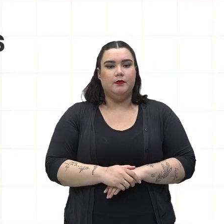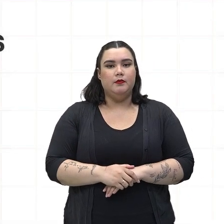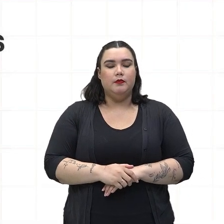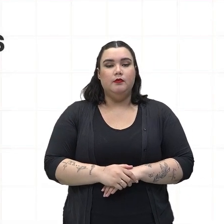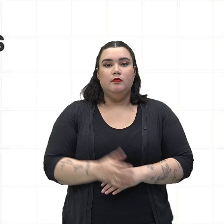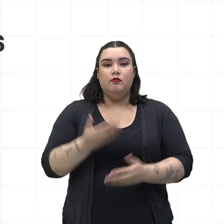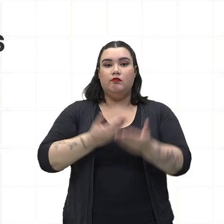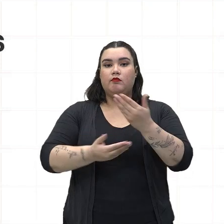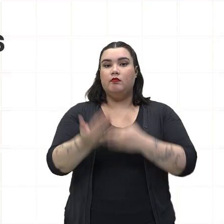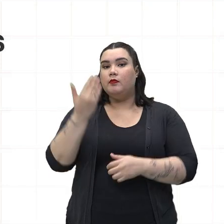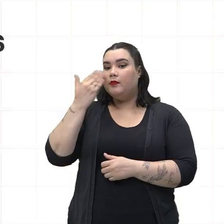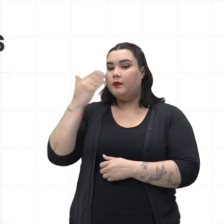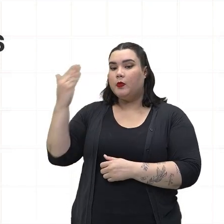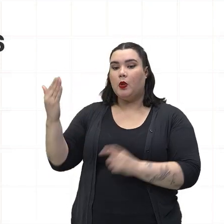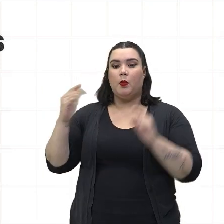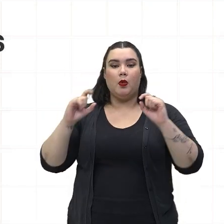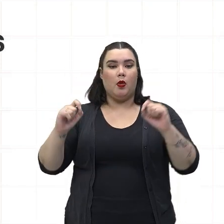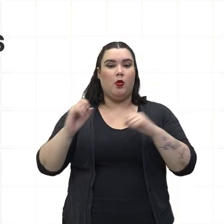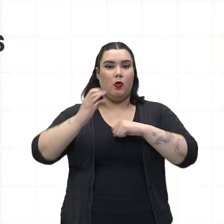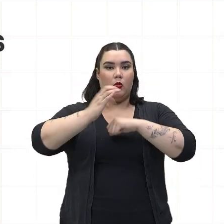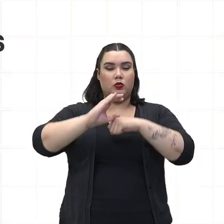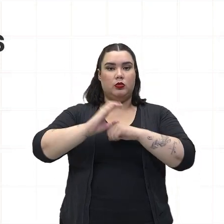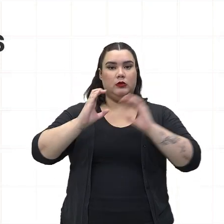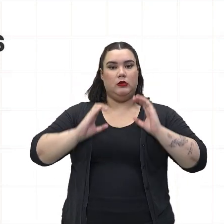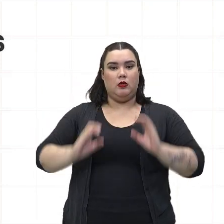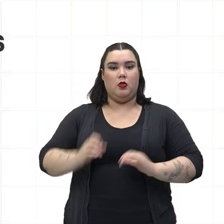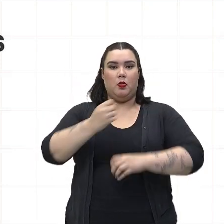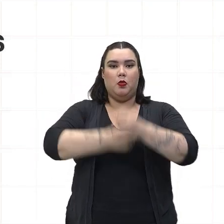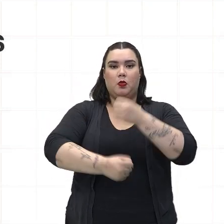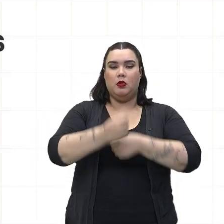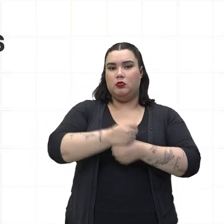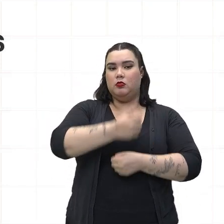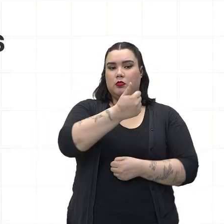Partimos então da ideia da Constituição Cidadã de